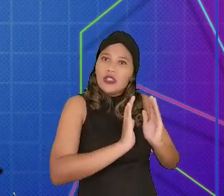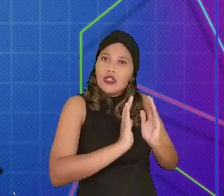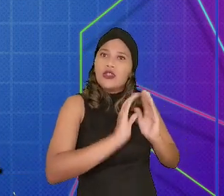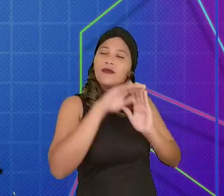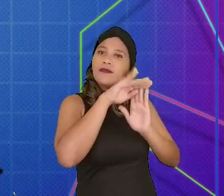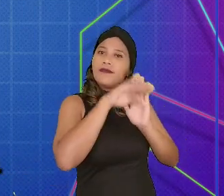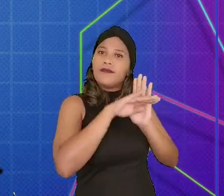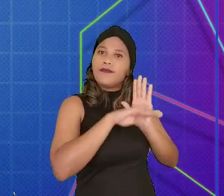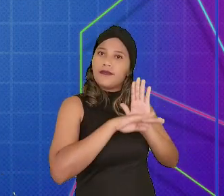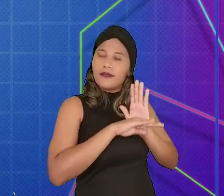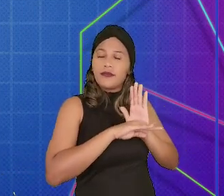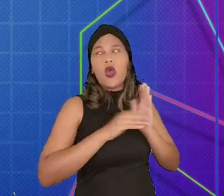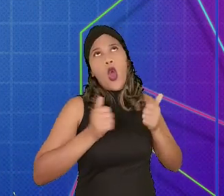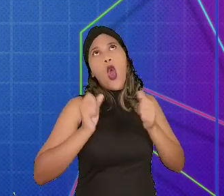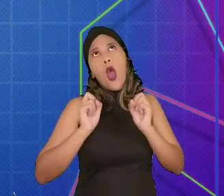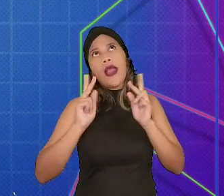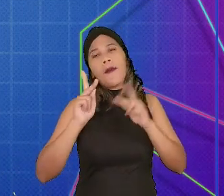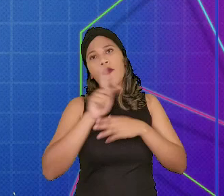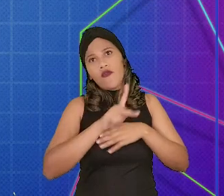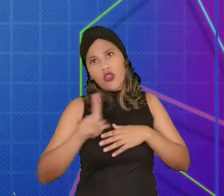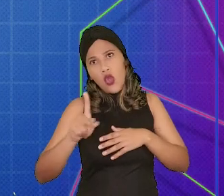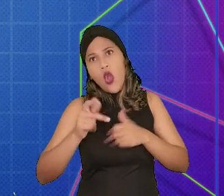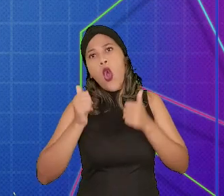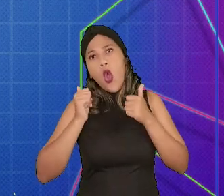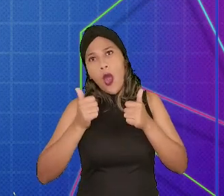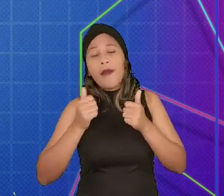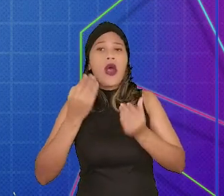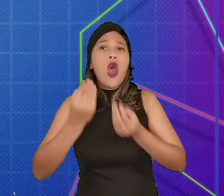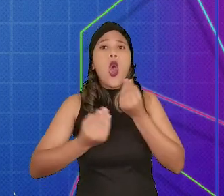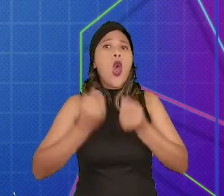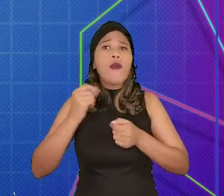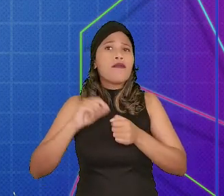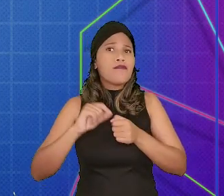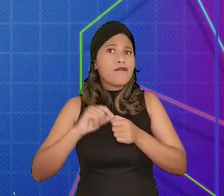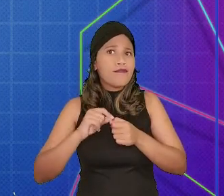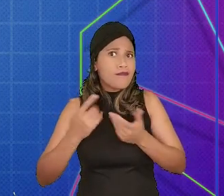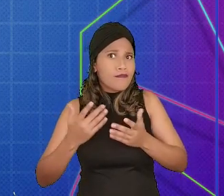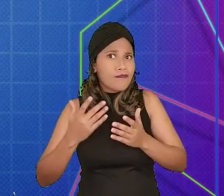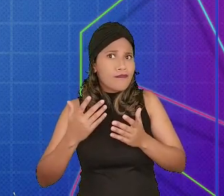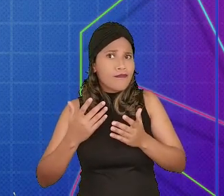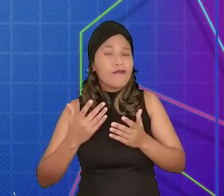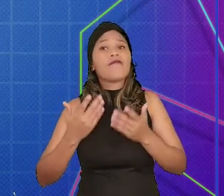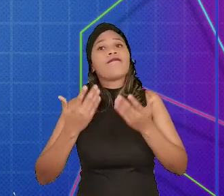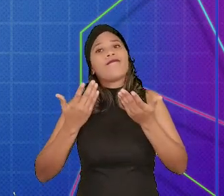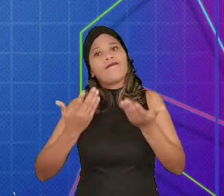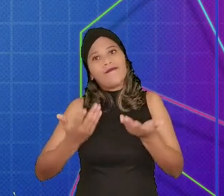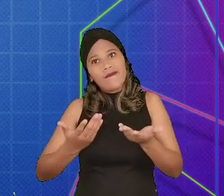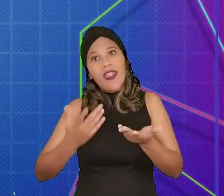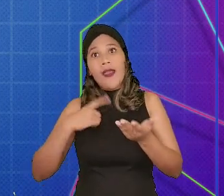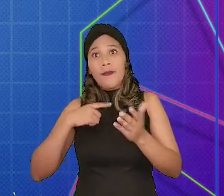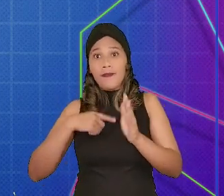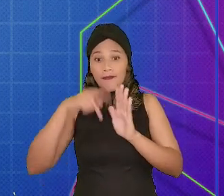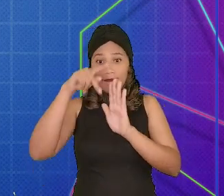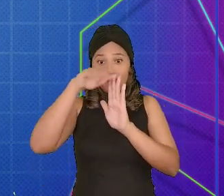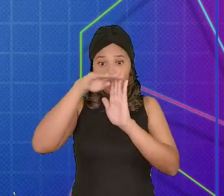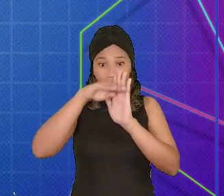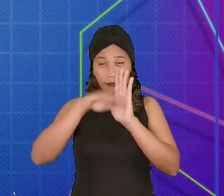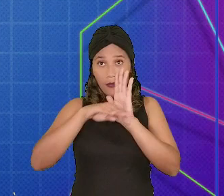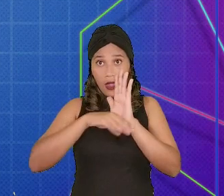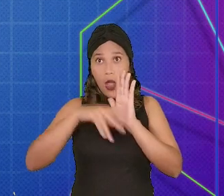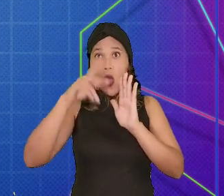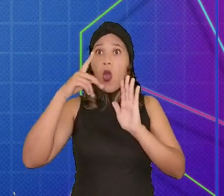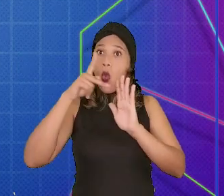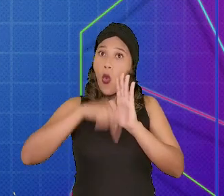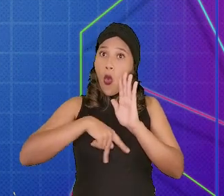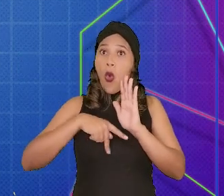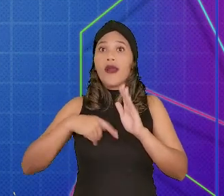seu planejamento. Show, professora! Mas como eu faço um planejamento? Galera, para planejar o seu game, tem